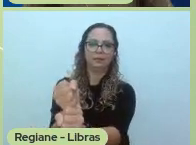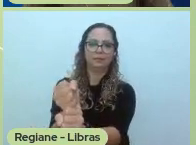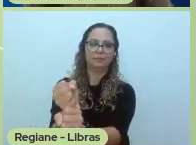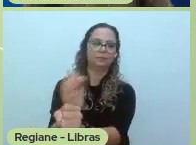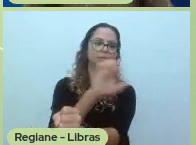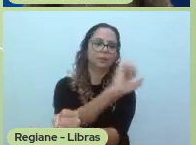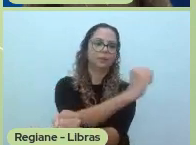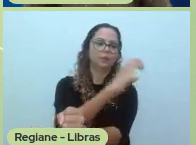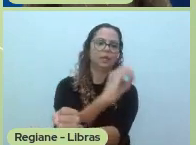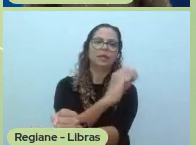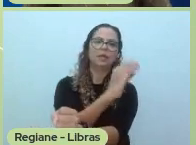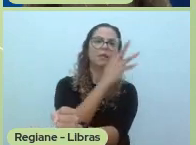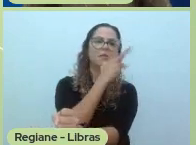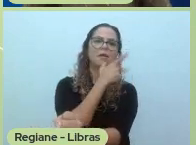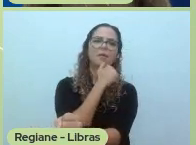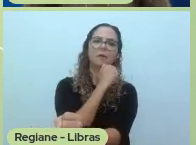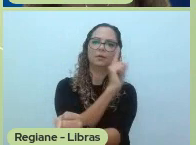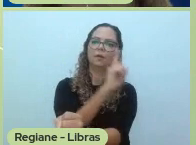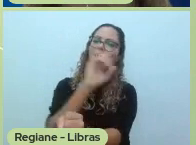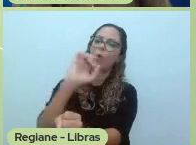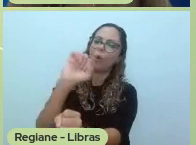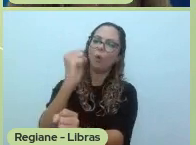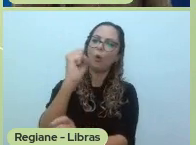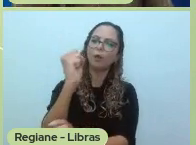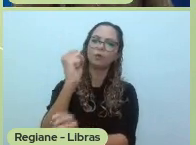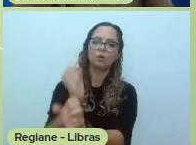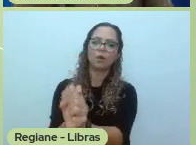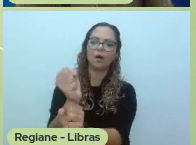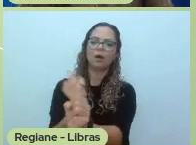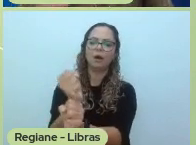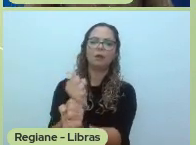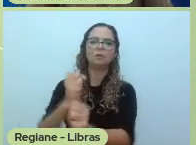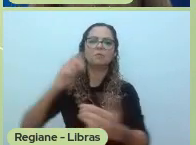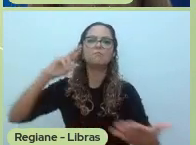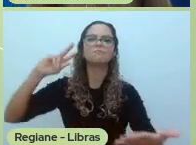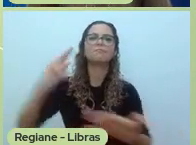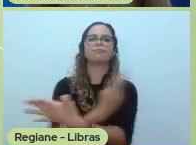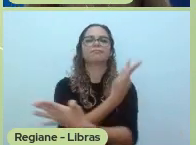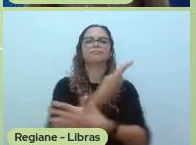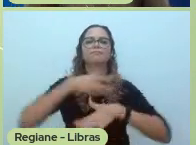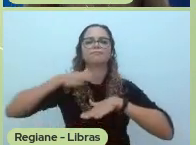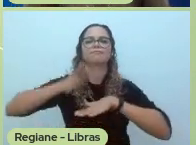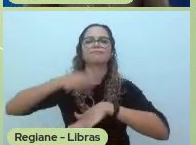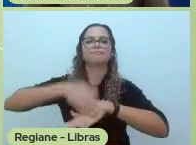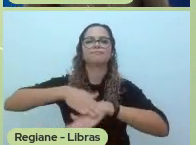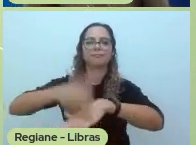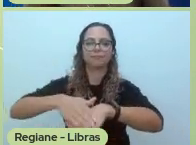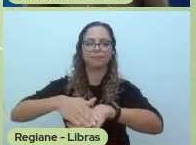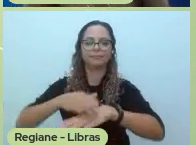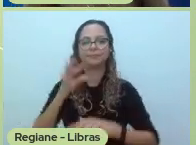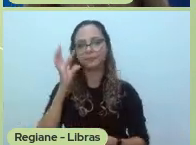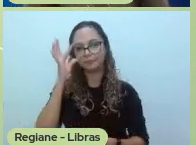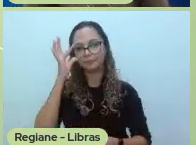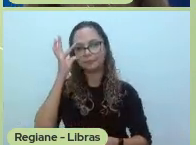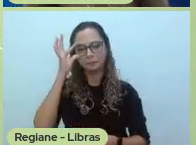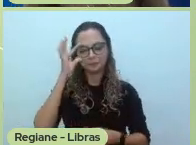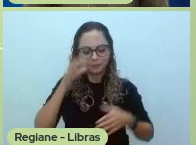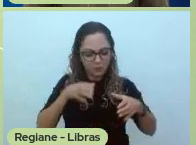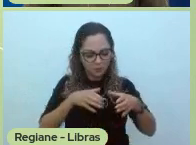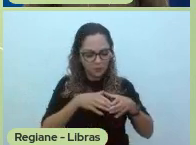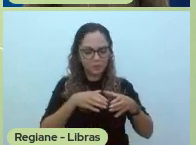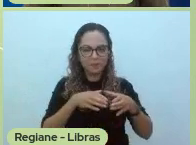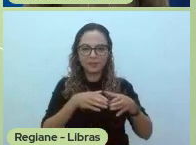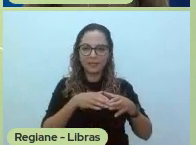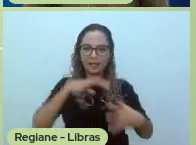80 anos para ocorrer naturalmente. O Comitê Mundo Digital, que é onde eu sou líder,